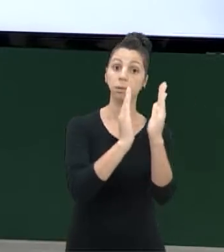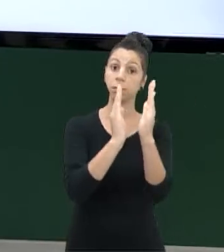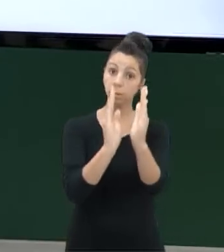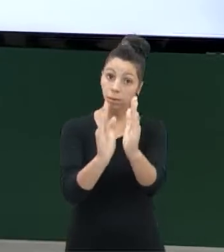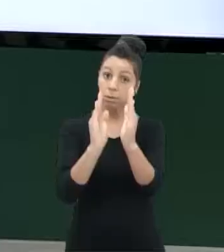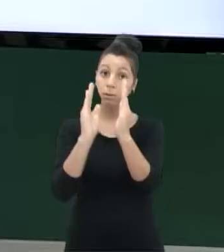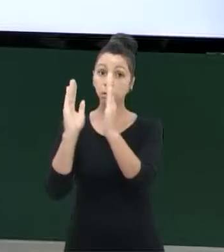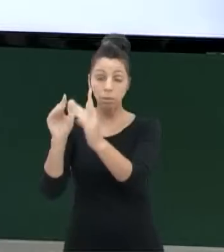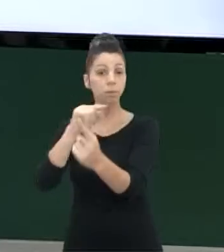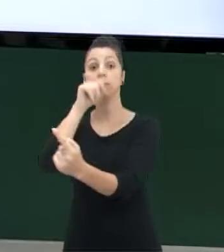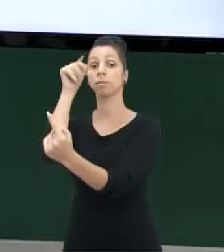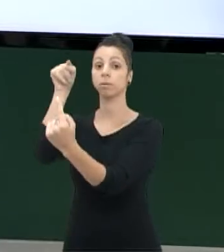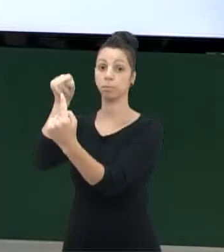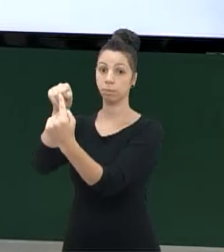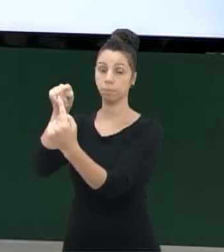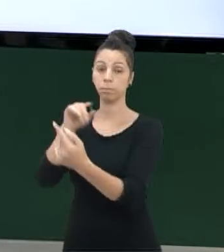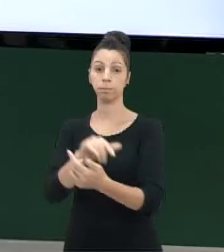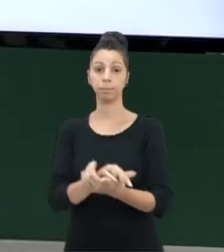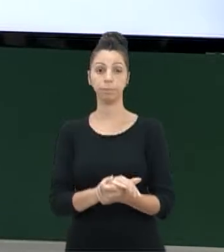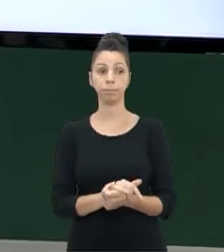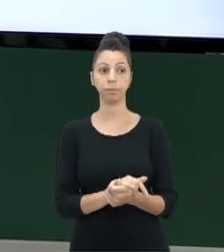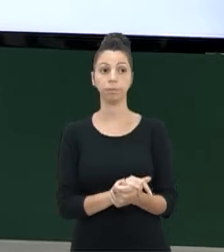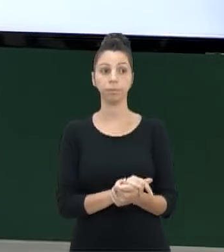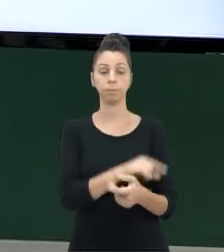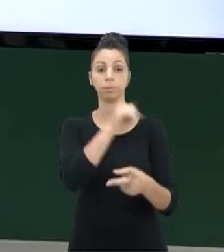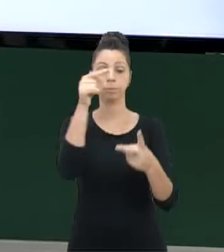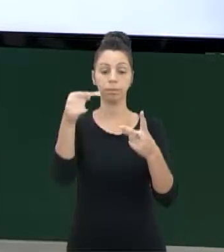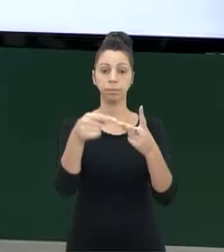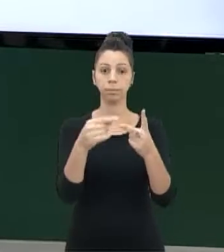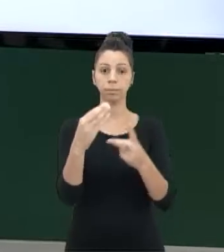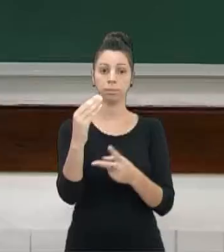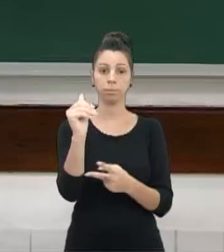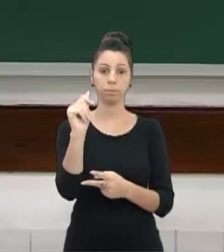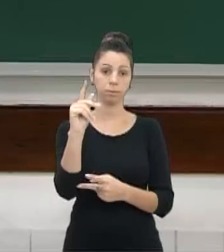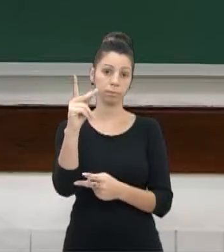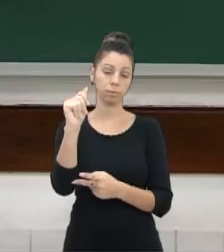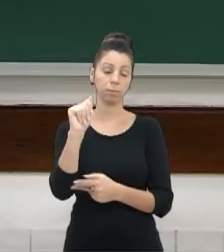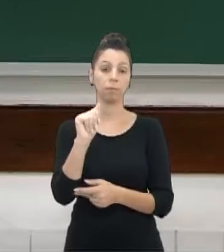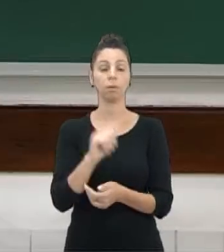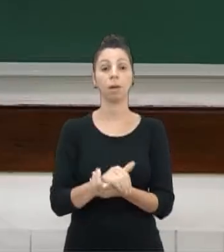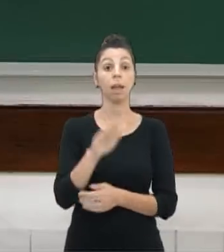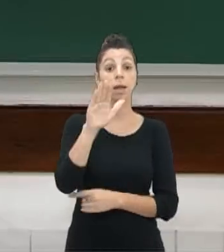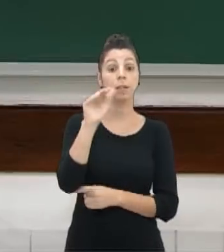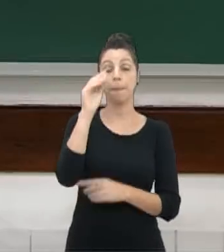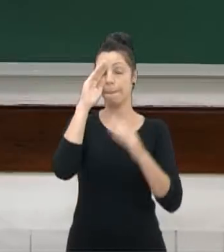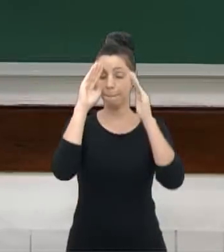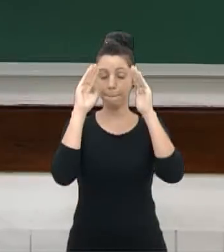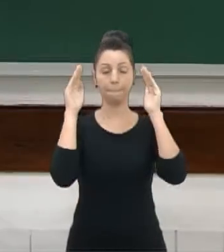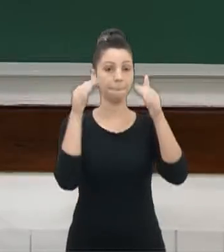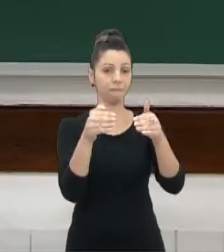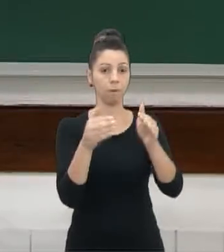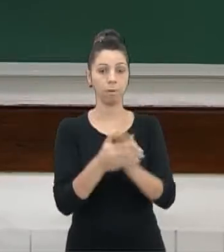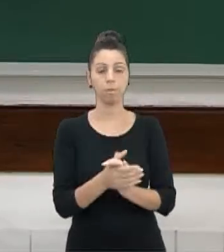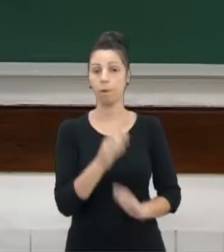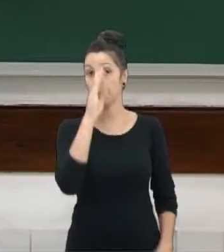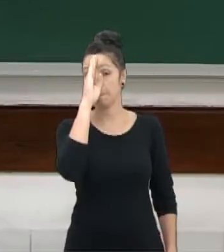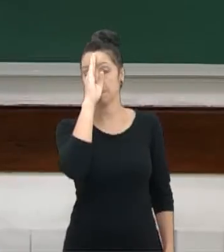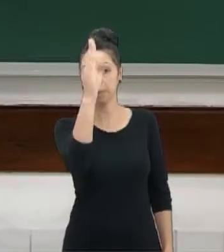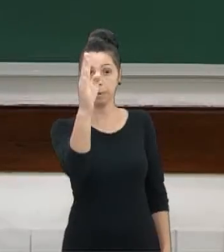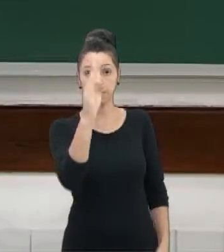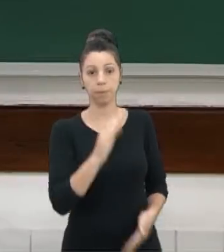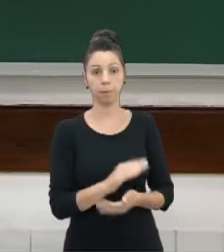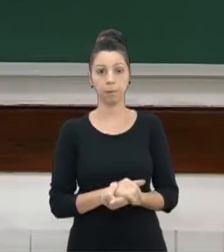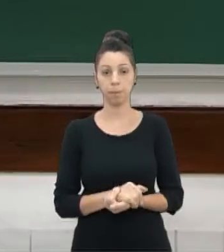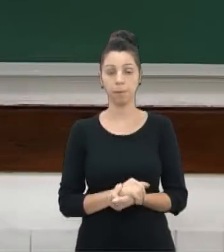tem objetivo. Segundo, a capa contém a chamada principal. Veja, a capa, ela tem que